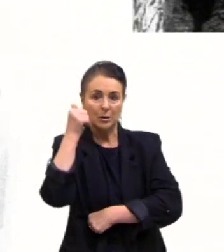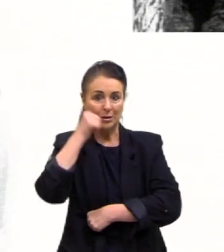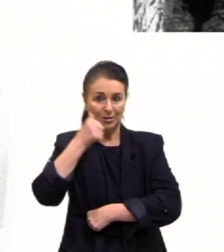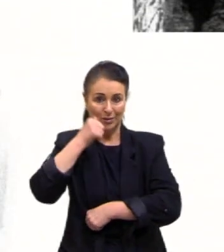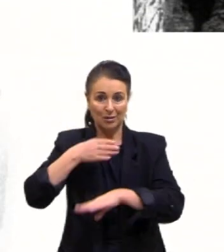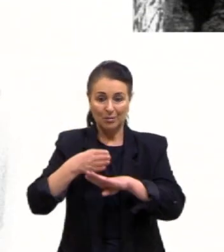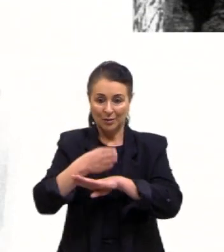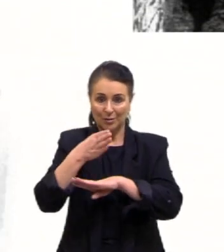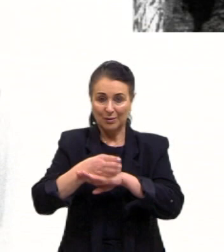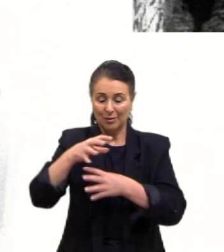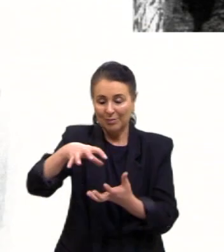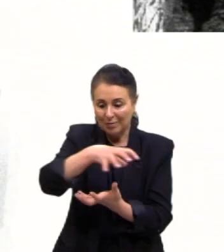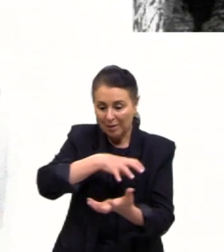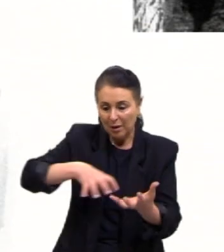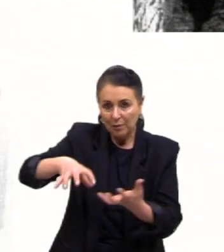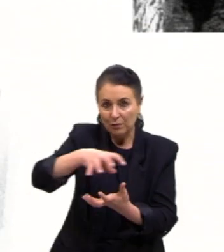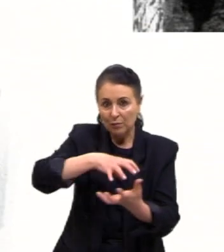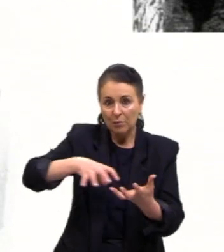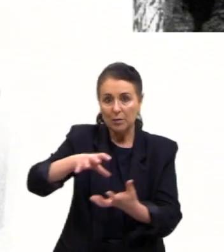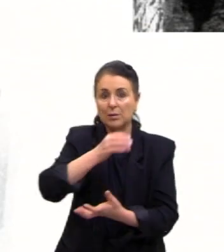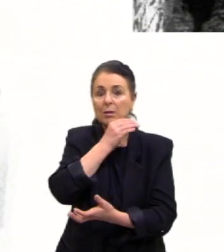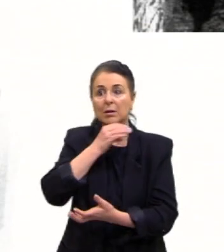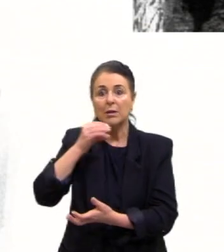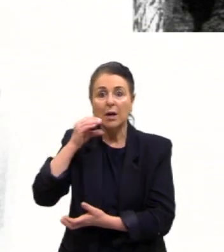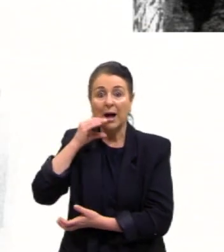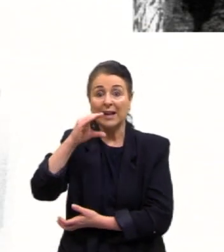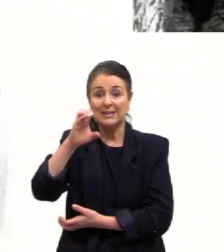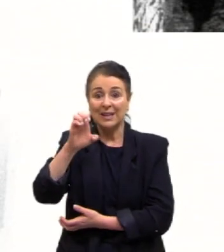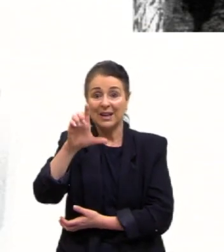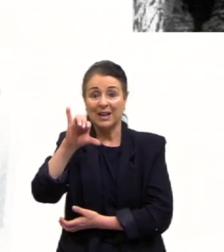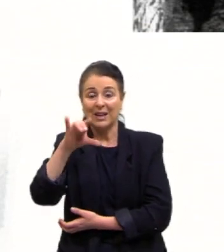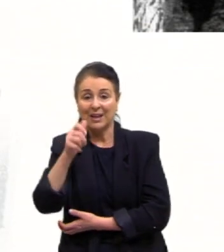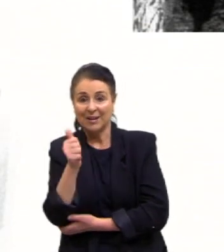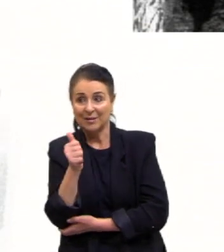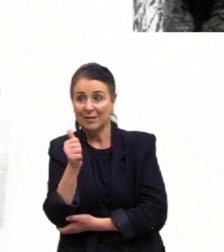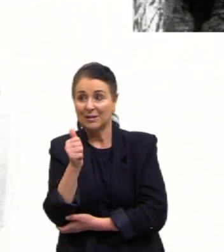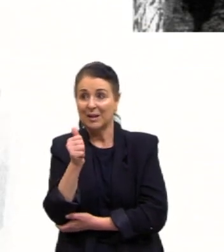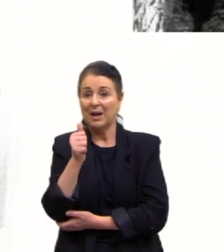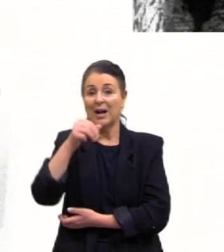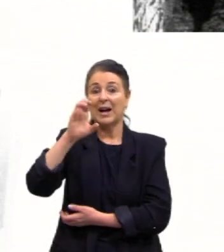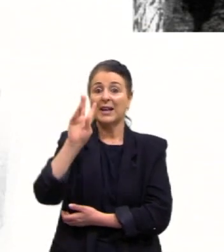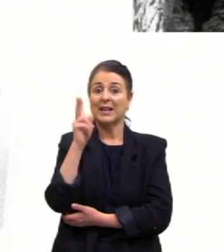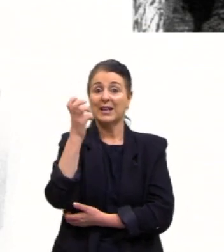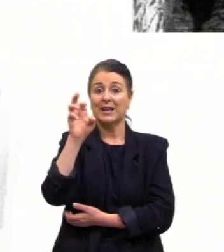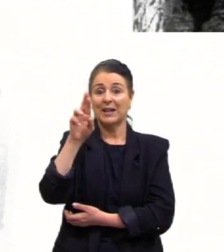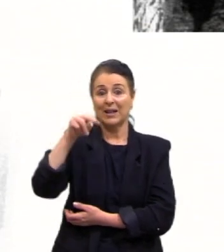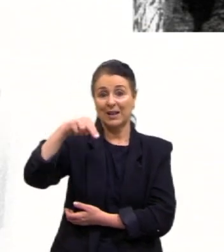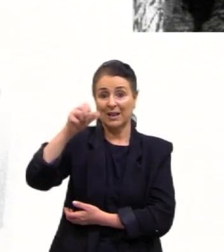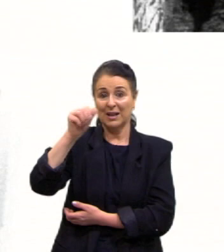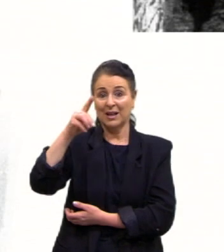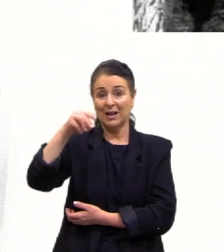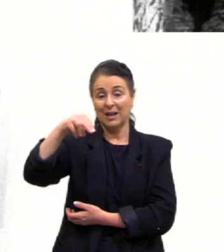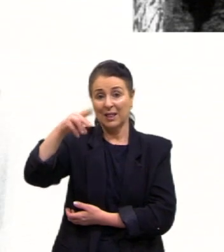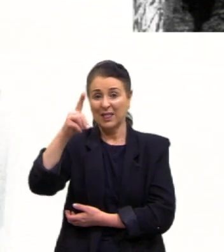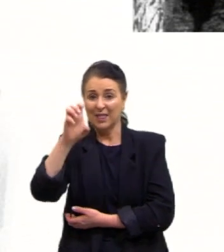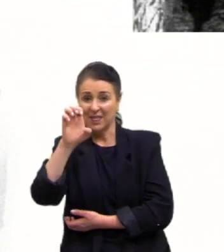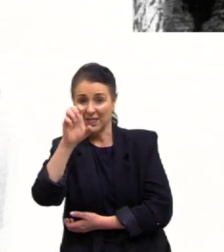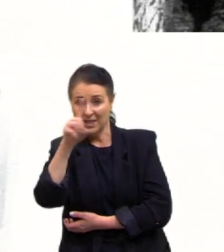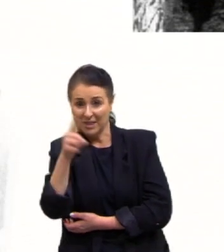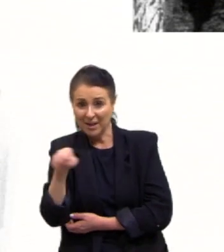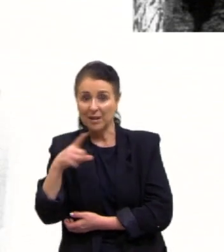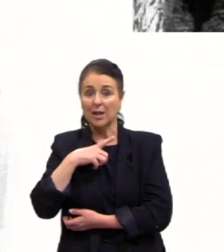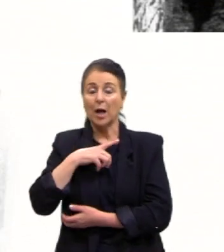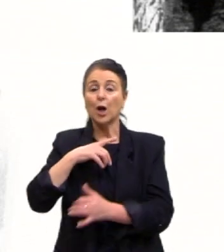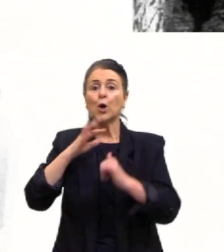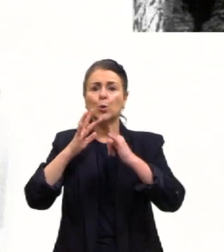várias guerrilheiras como série A chances melba Hernandes tem no YouTube tem alguns vídeos bem legais